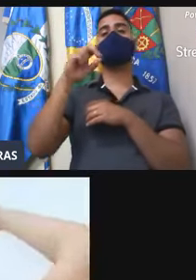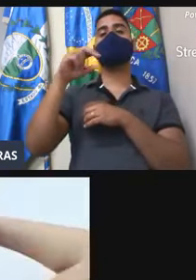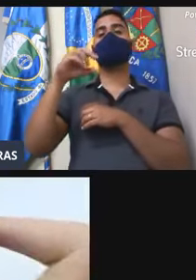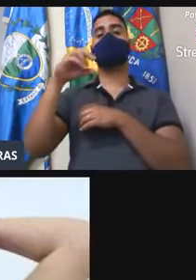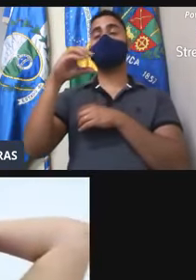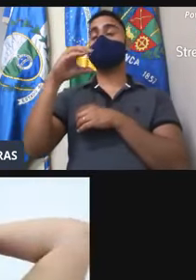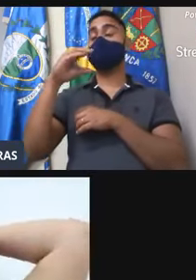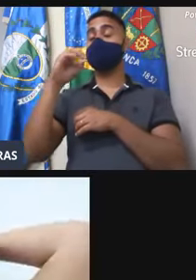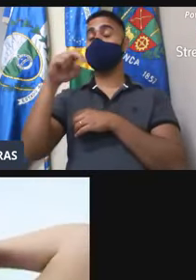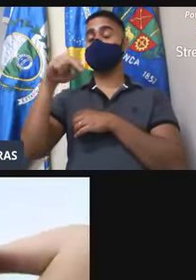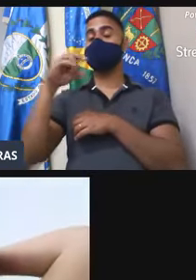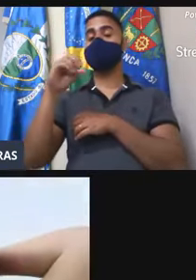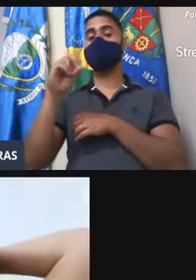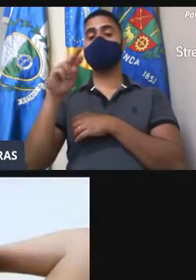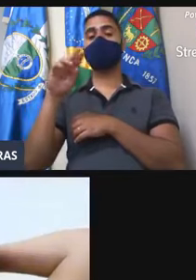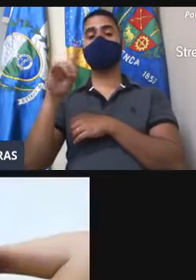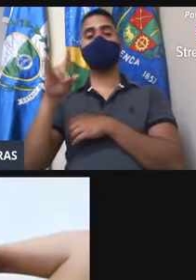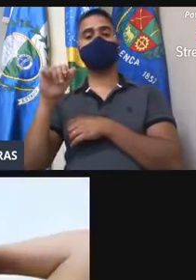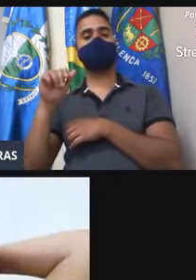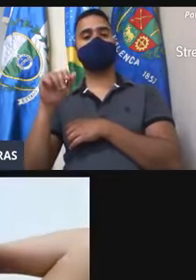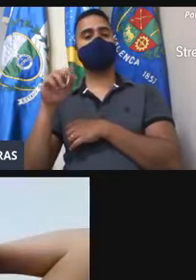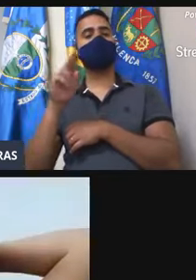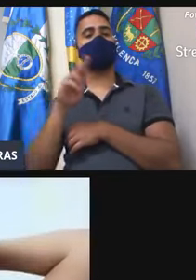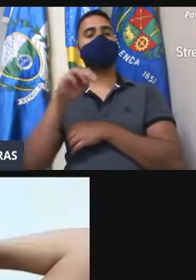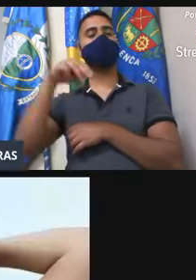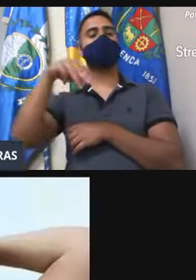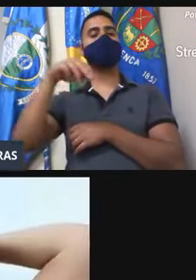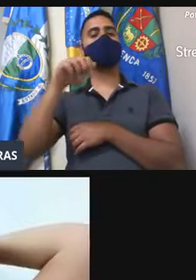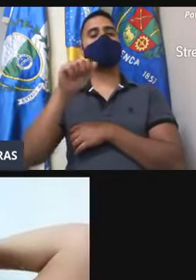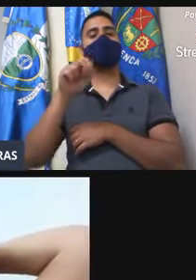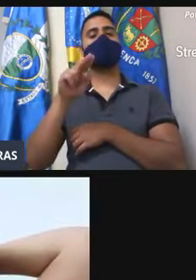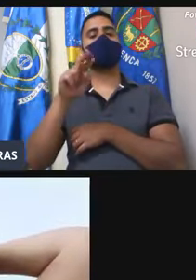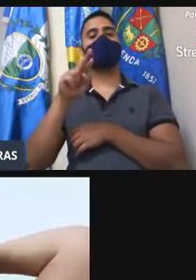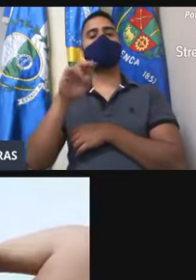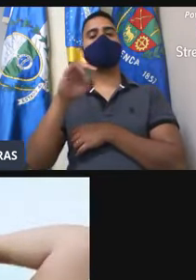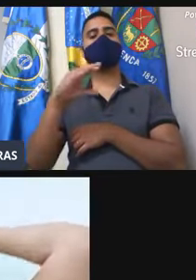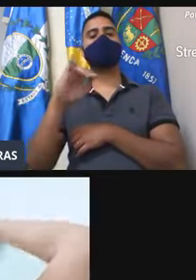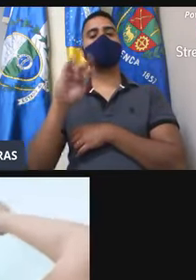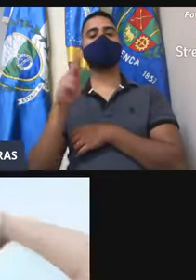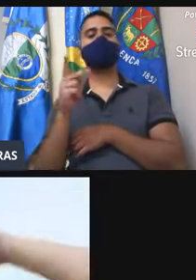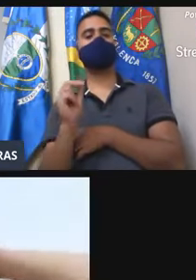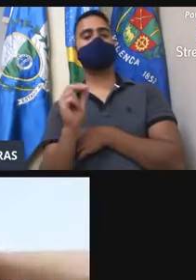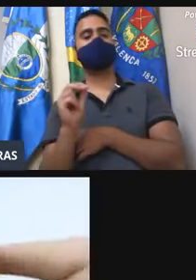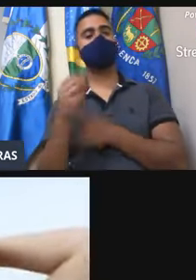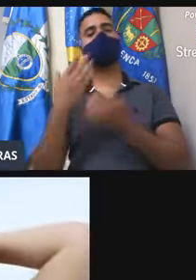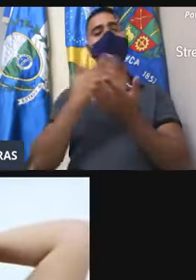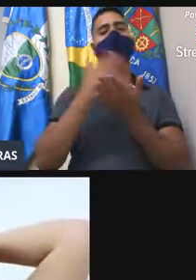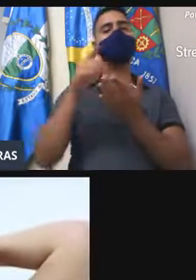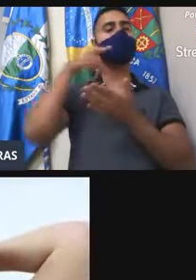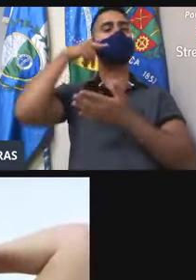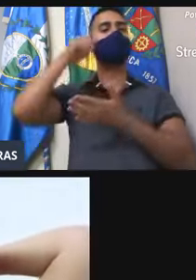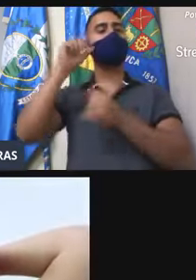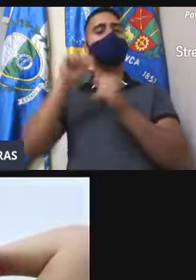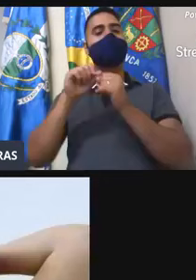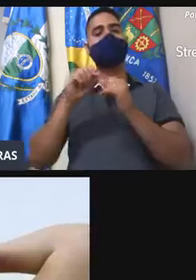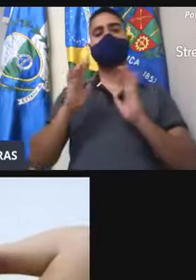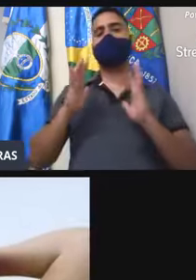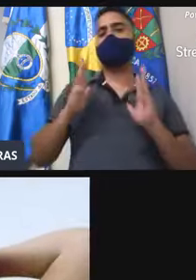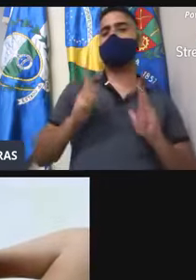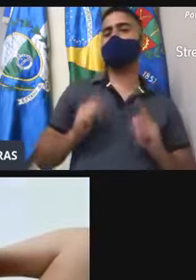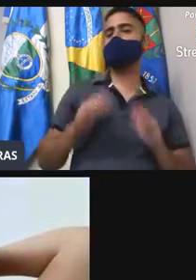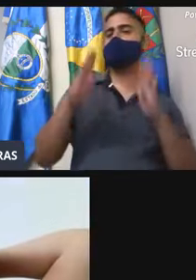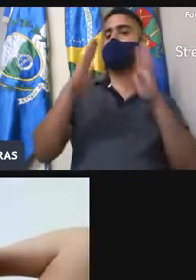de Juparanã, Mauricinho Macedo, começou... Se iniciou no dia de ontem a limpeza da Casa